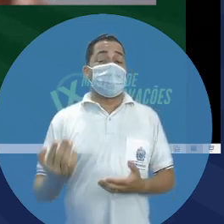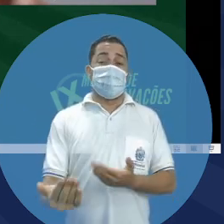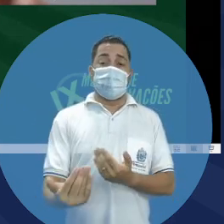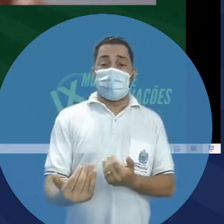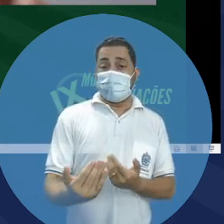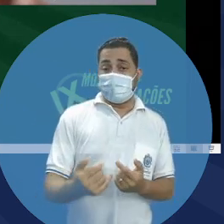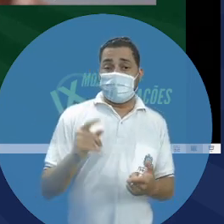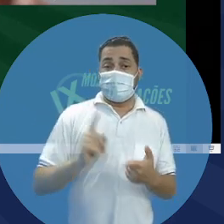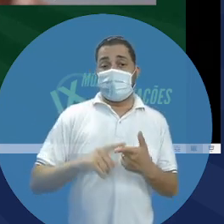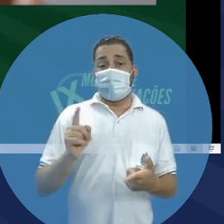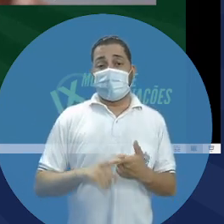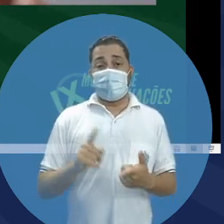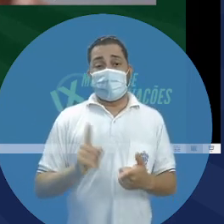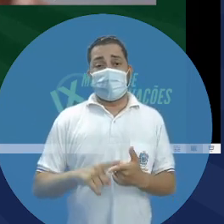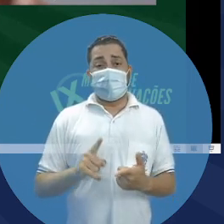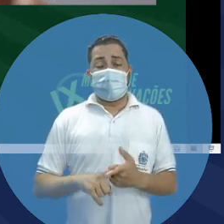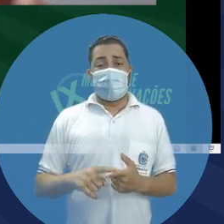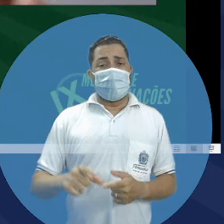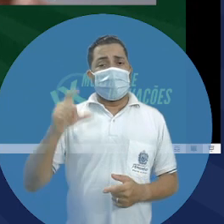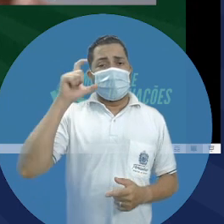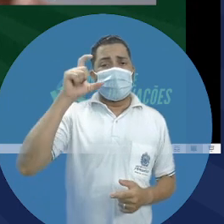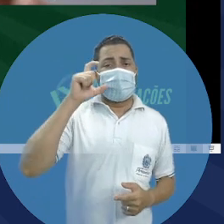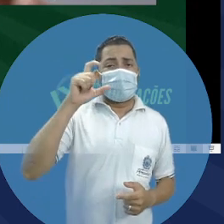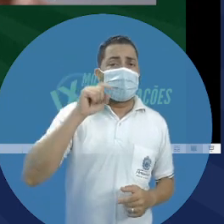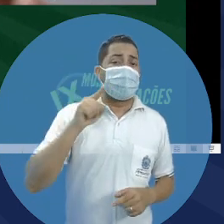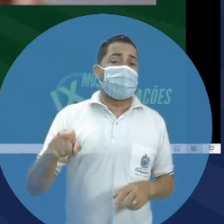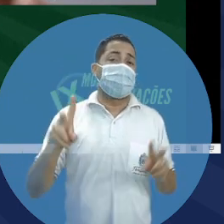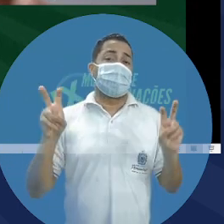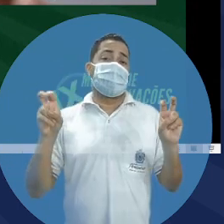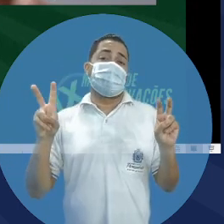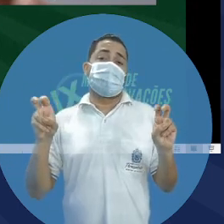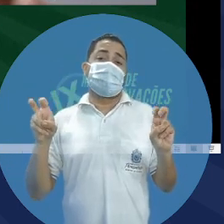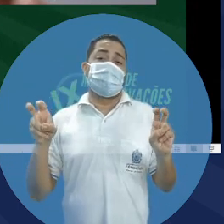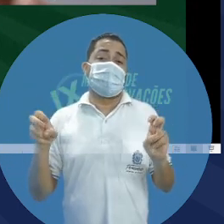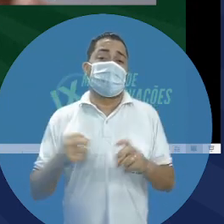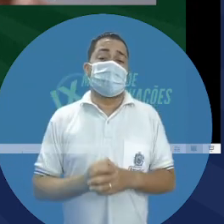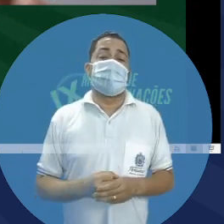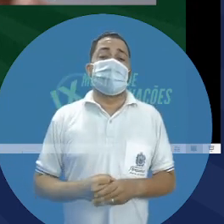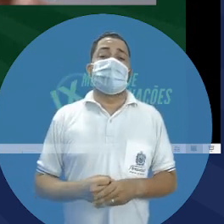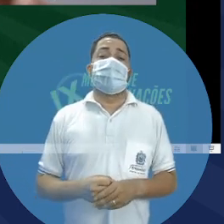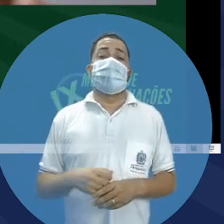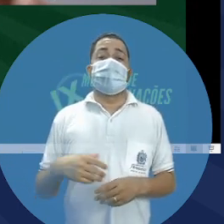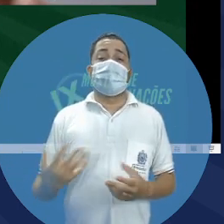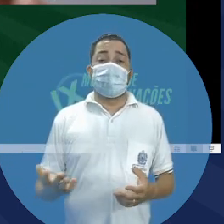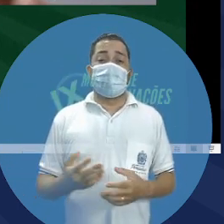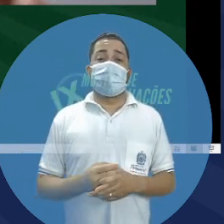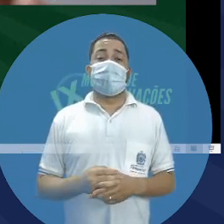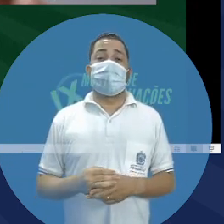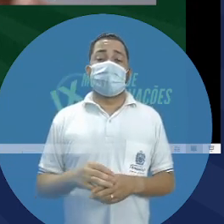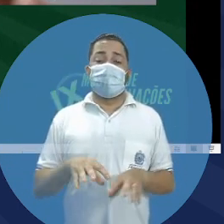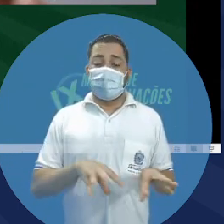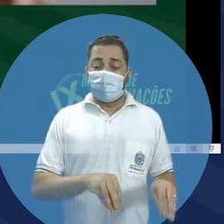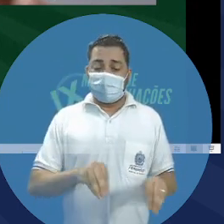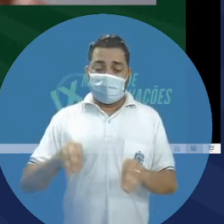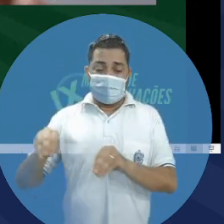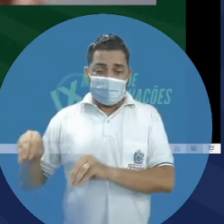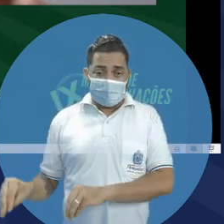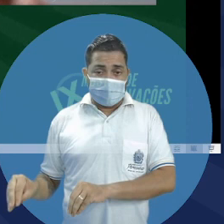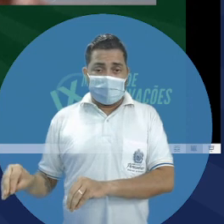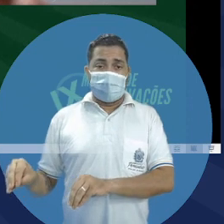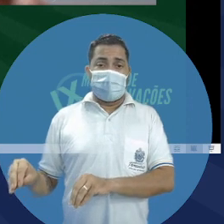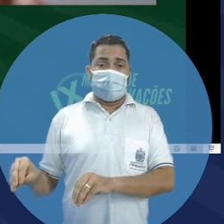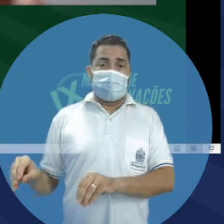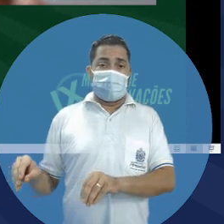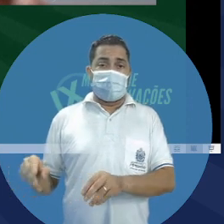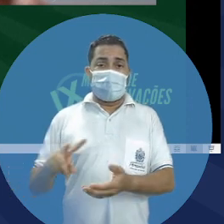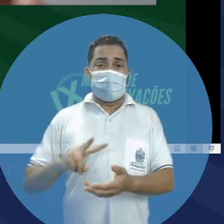com o intuito de que essas temáticas elas sejam transportadas, elas sejam